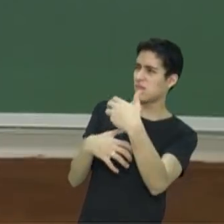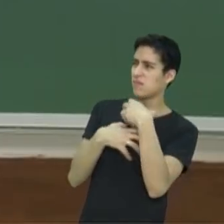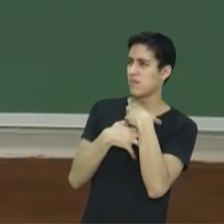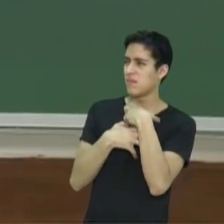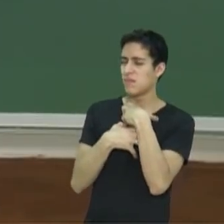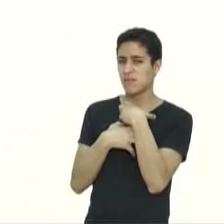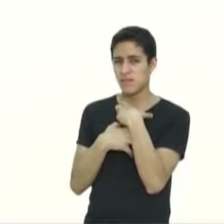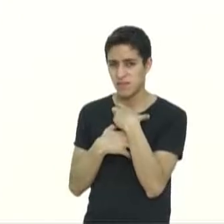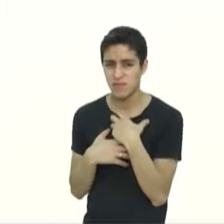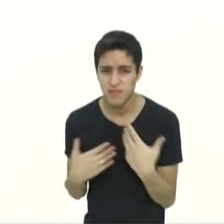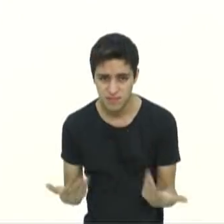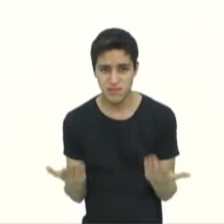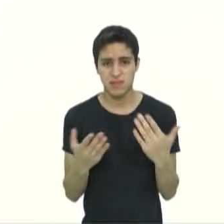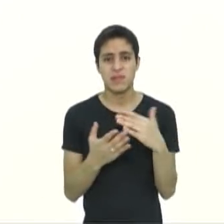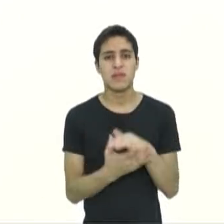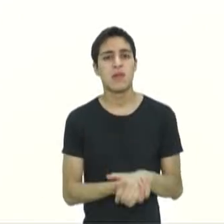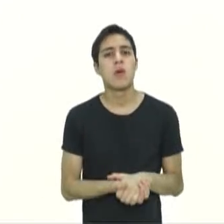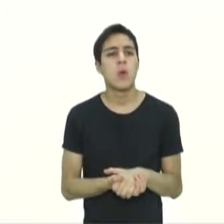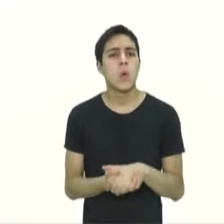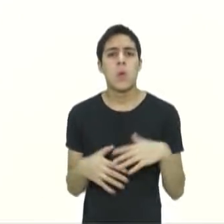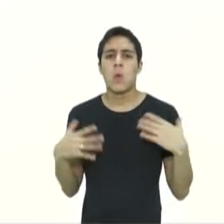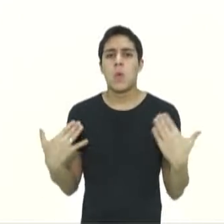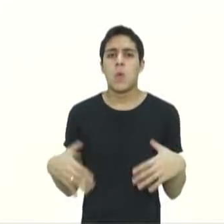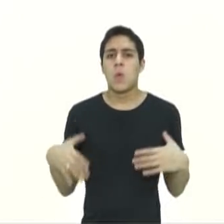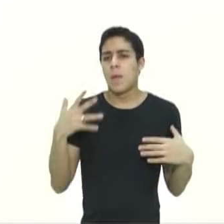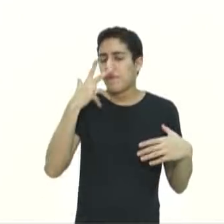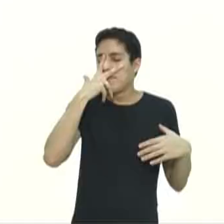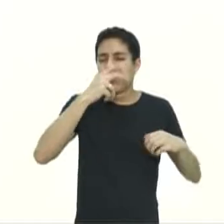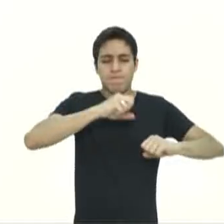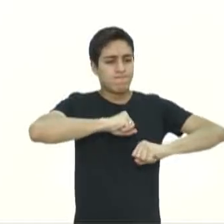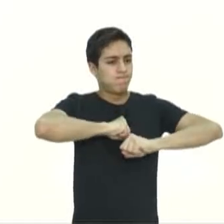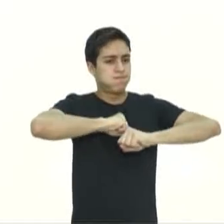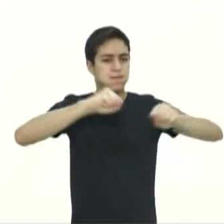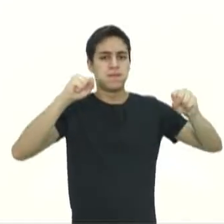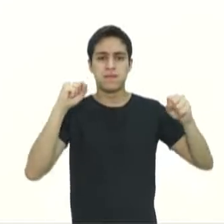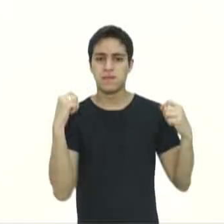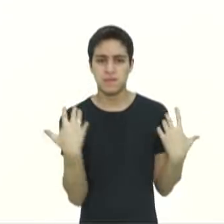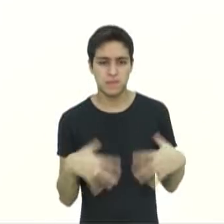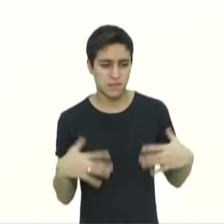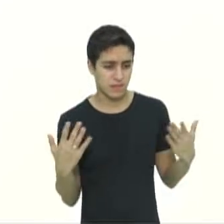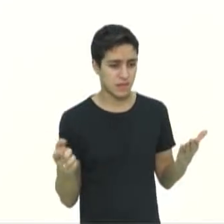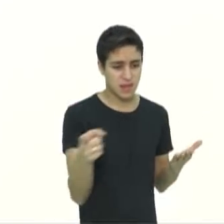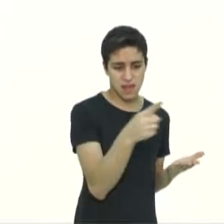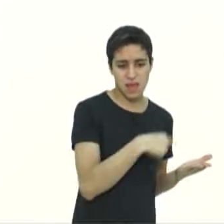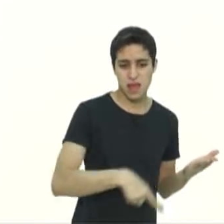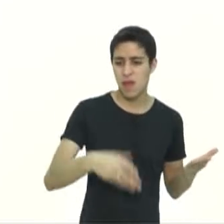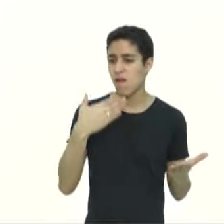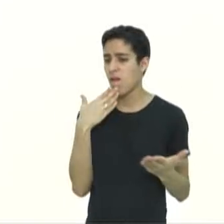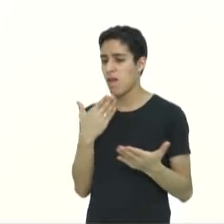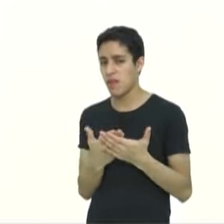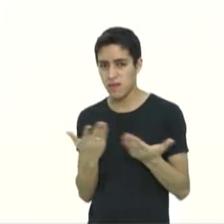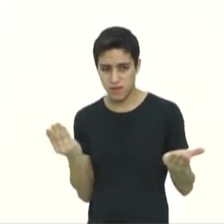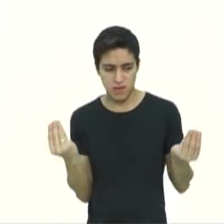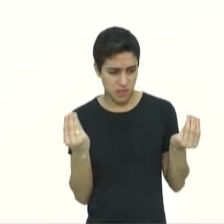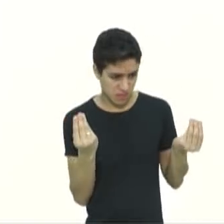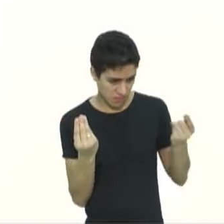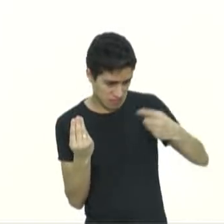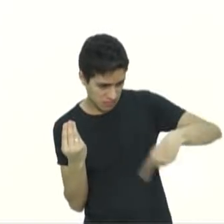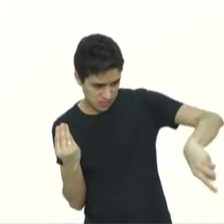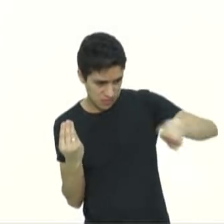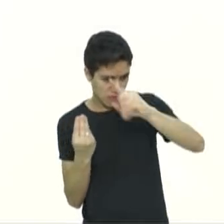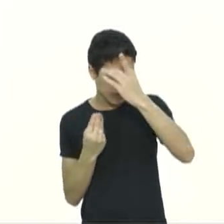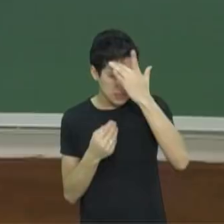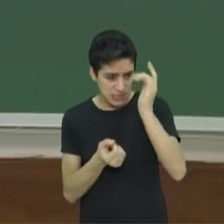Domingo? Ali, quando chegou, aquilo ali foi uma bomba para eles. Foi algo fantástico. Imagine você explicar para um escravo que ele